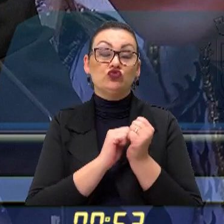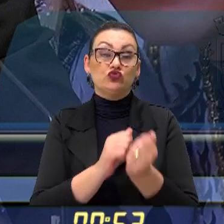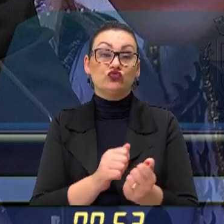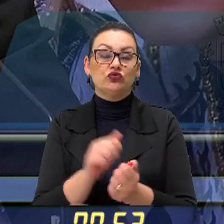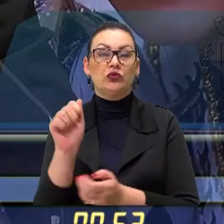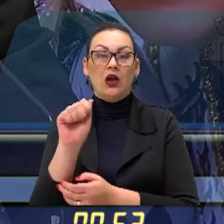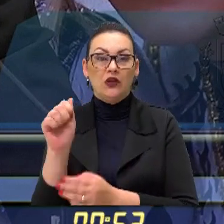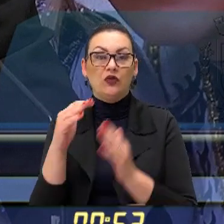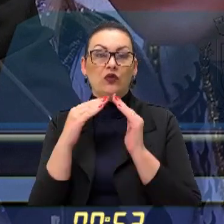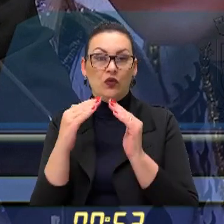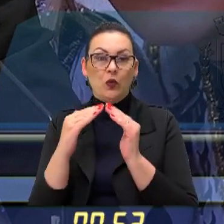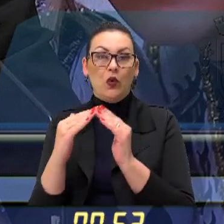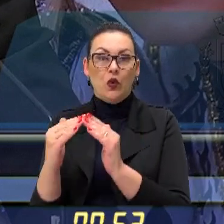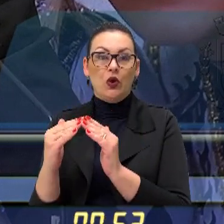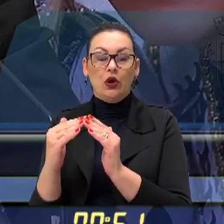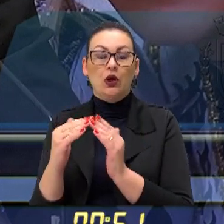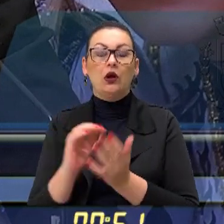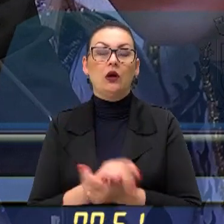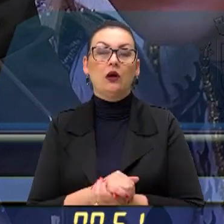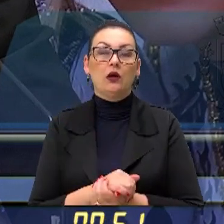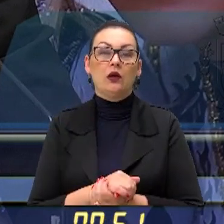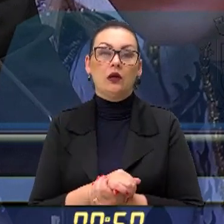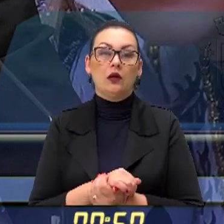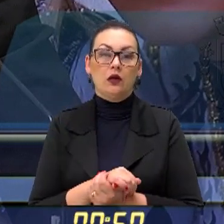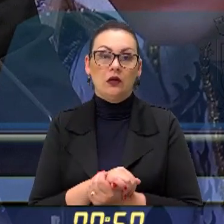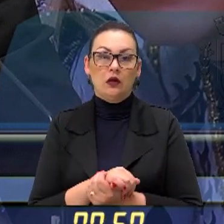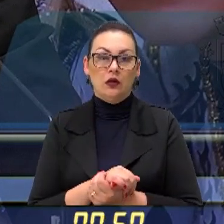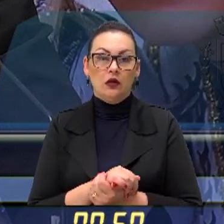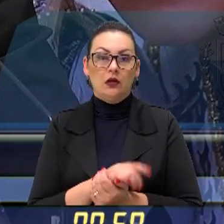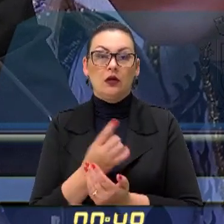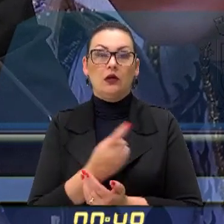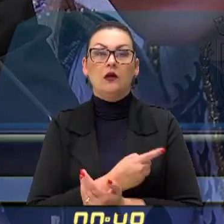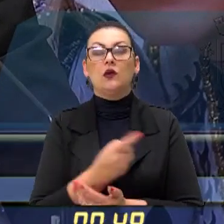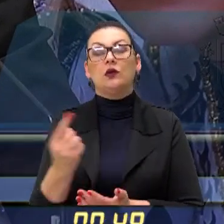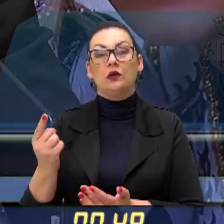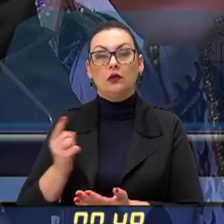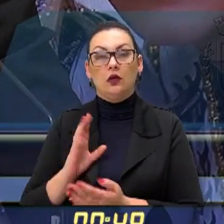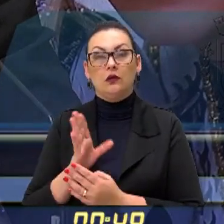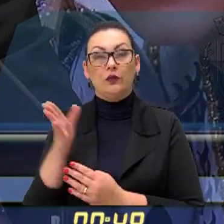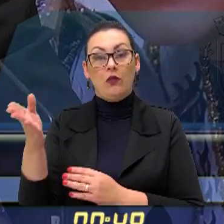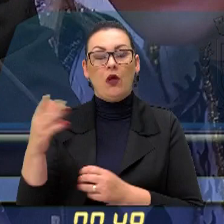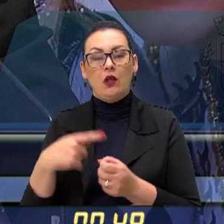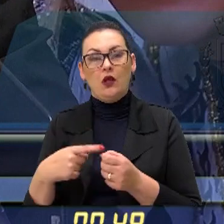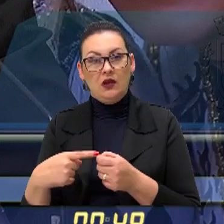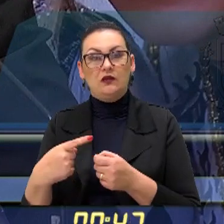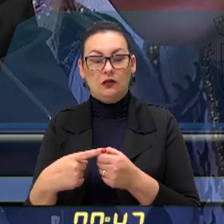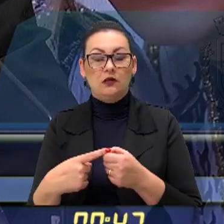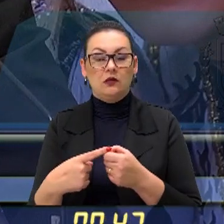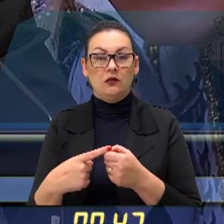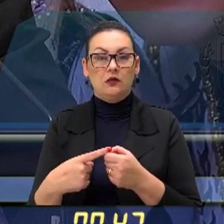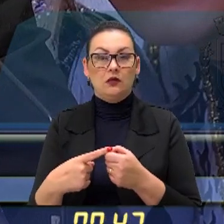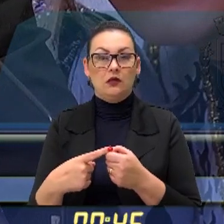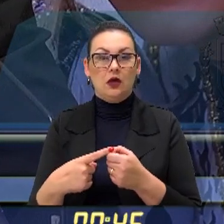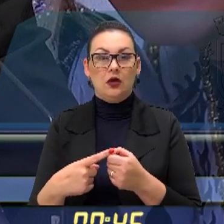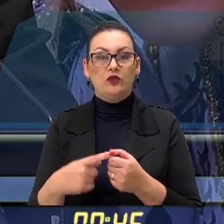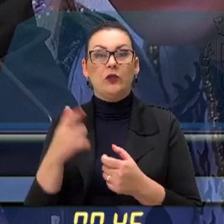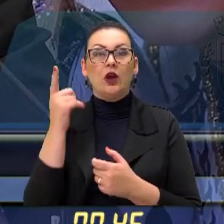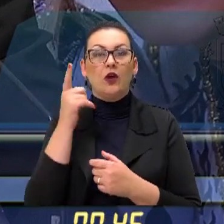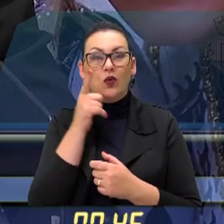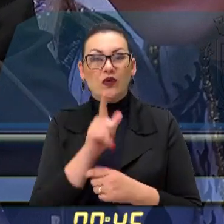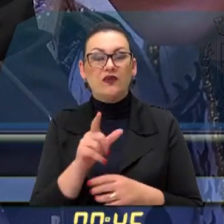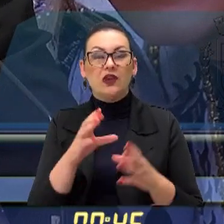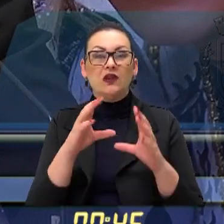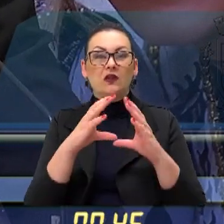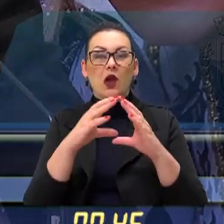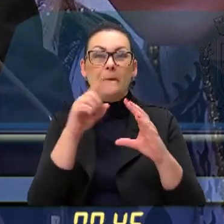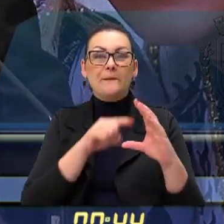junto com a Associação de Moradores. E nós fomos até o município para que nós colocassem, então, aqueles pneus bonitos que